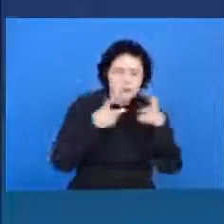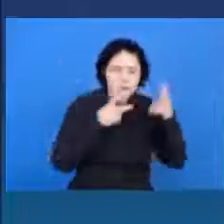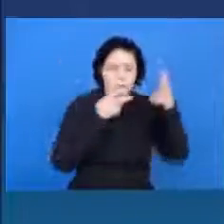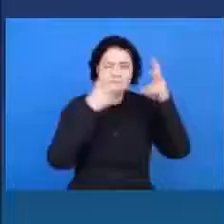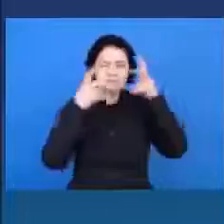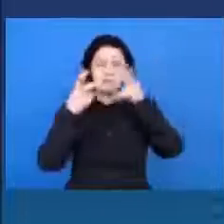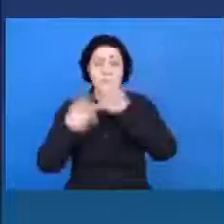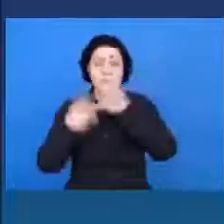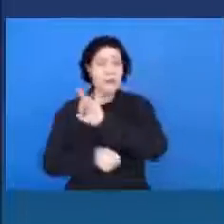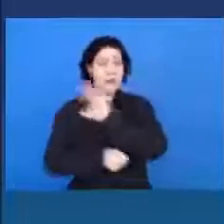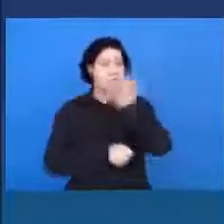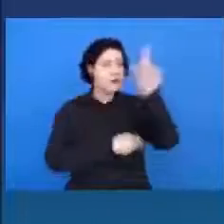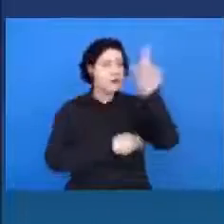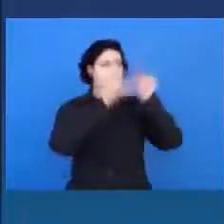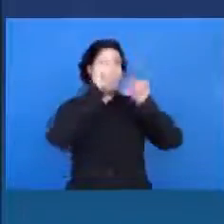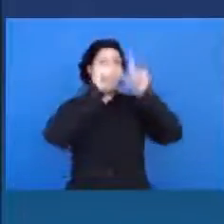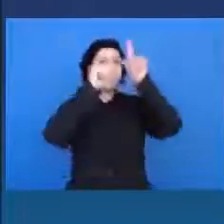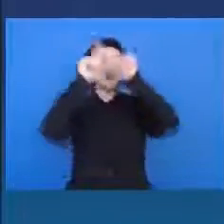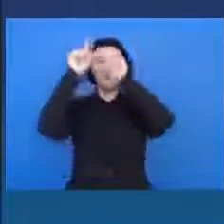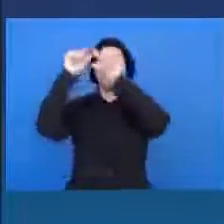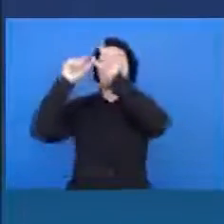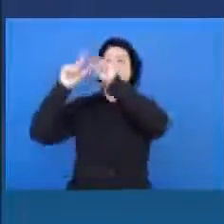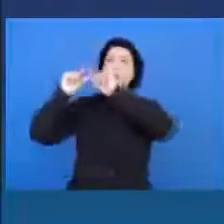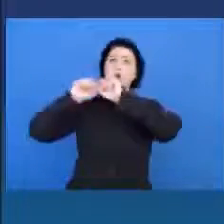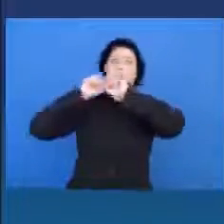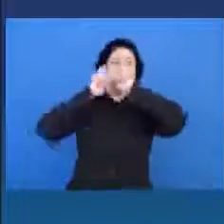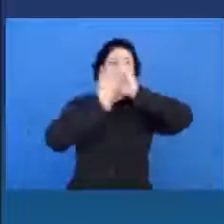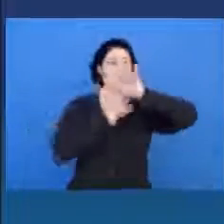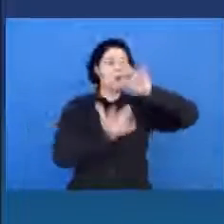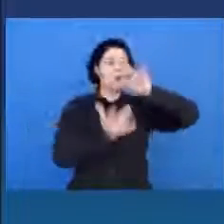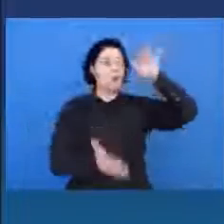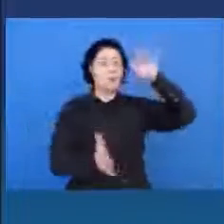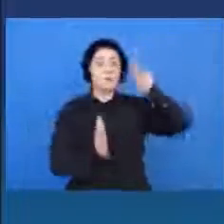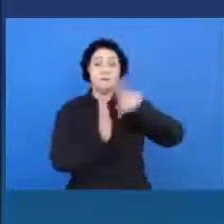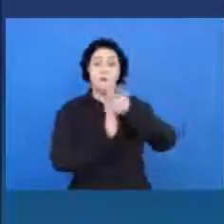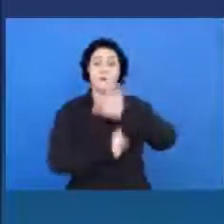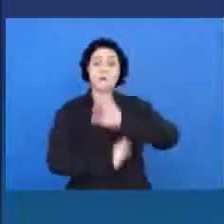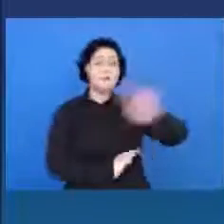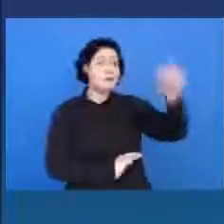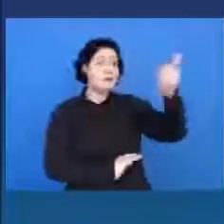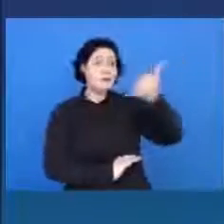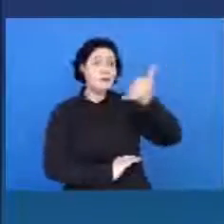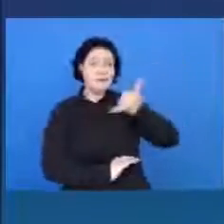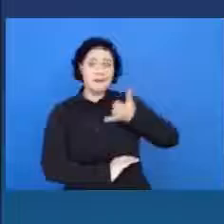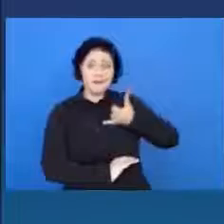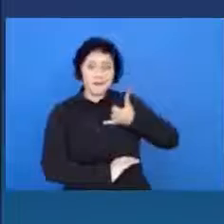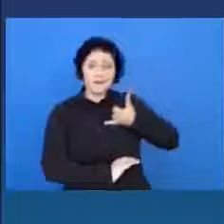cada estrela que a luz no céu é um Ricardo do pai Celeste